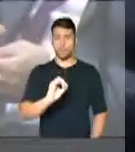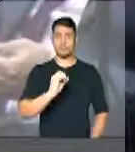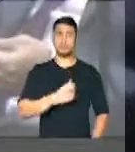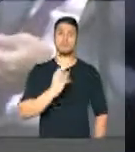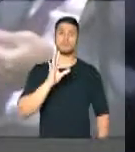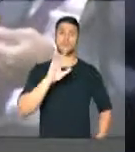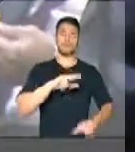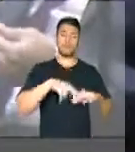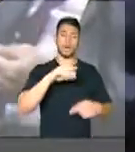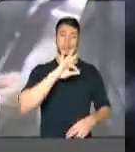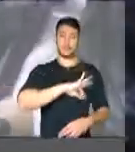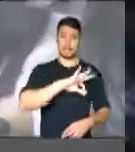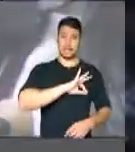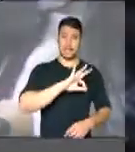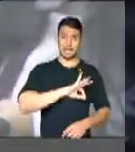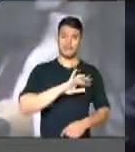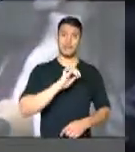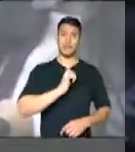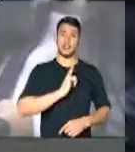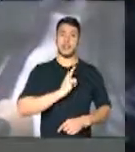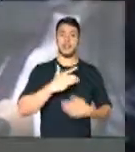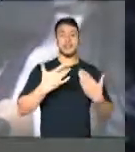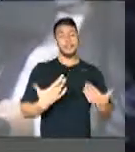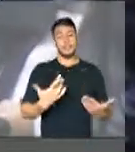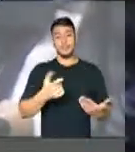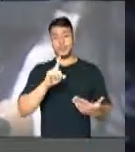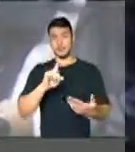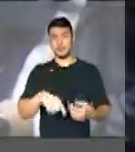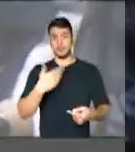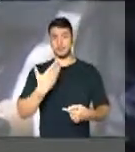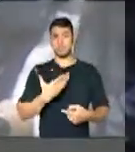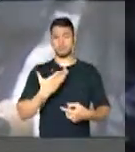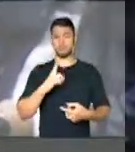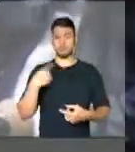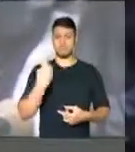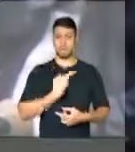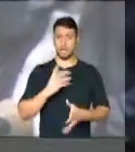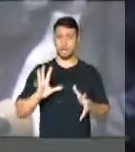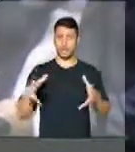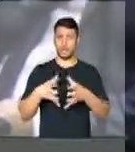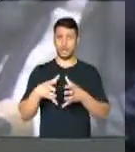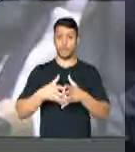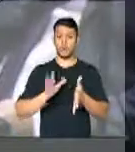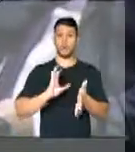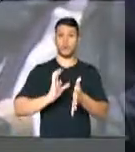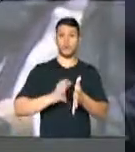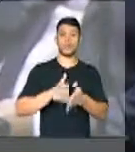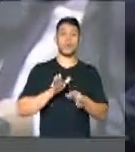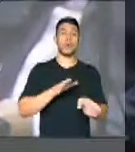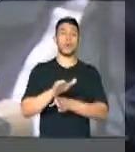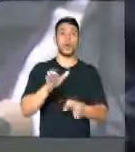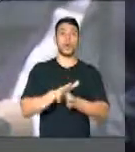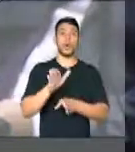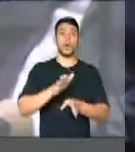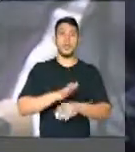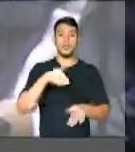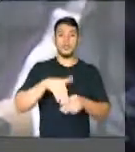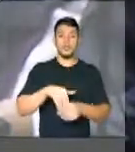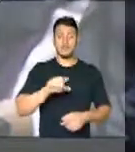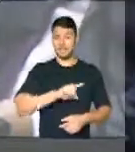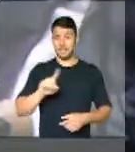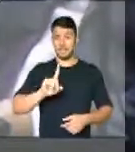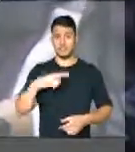tirar daqueles que precisam mais. Então a oposição orienta não, vamos debater cada destaque e